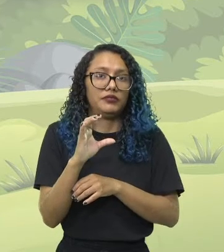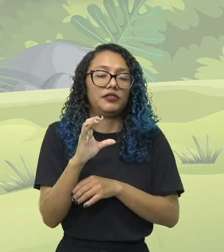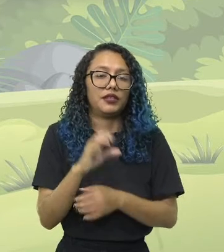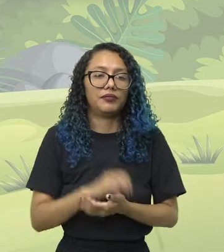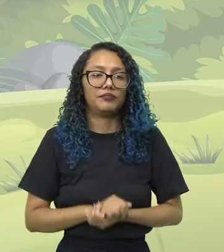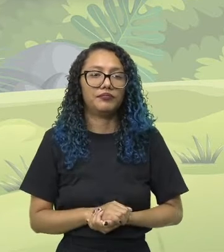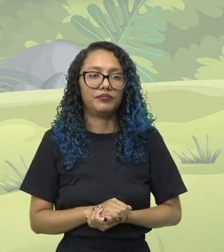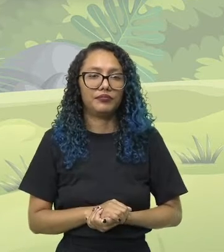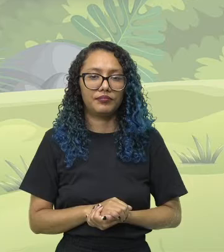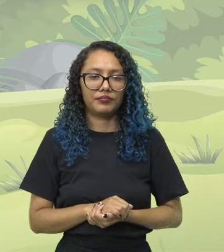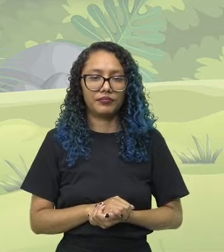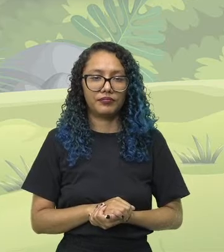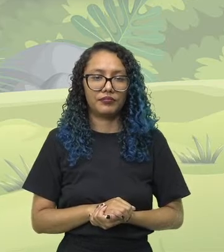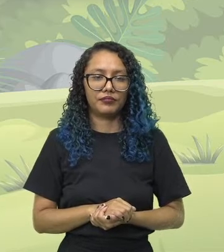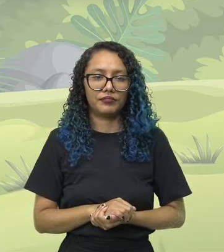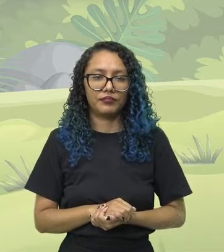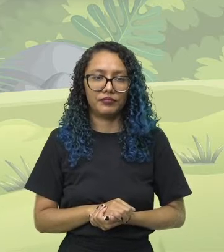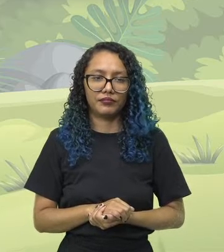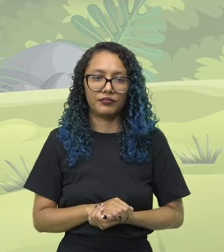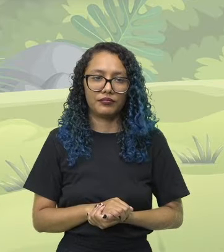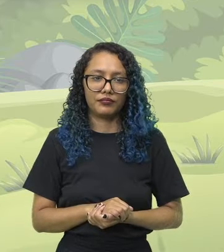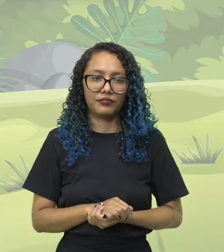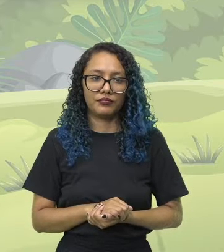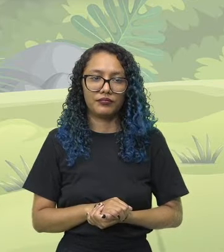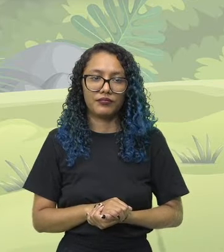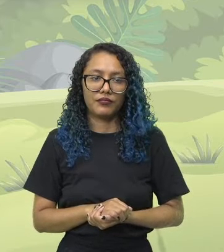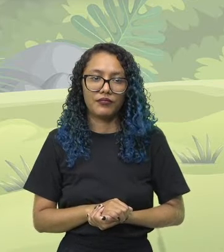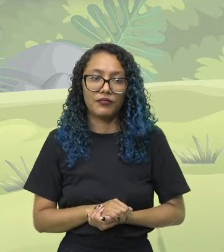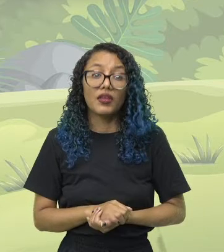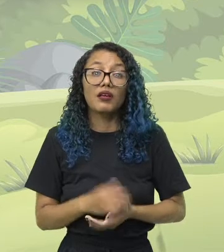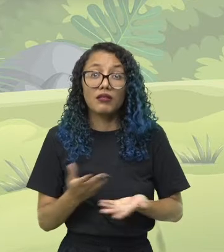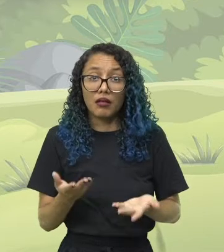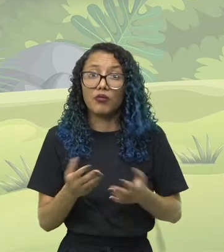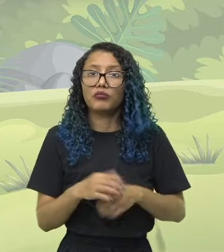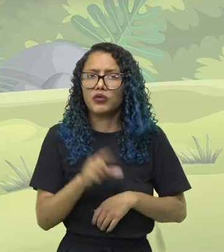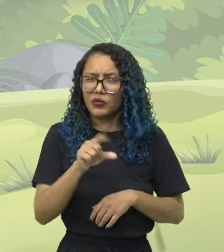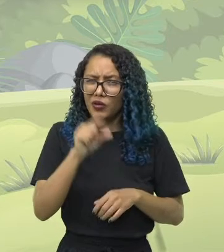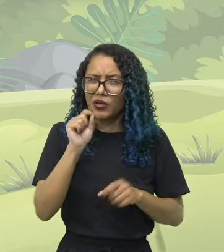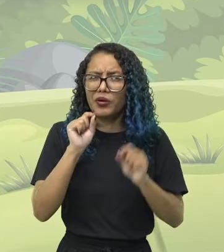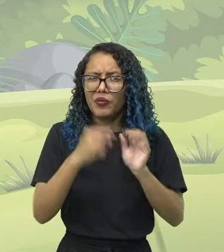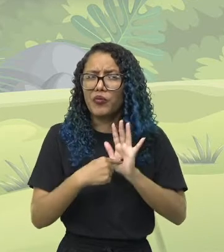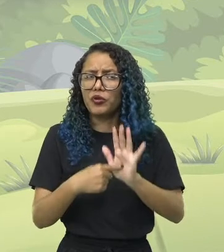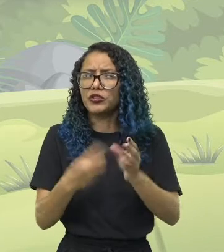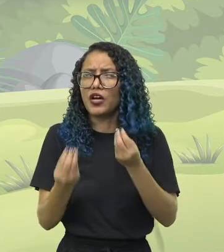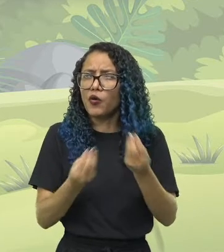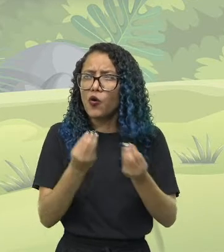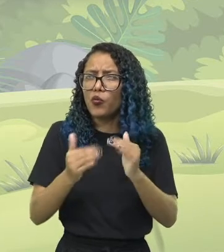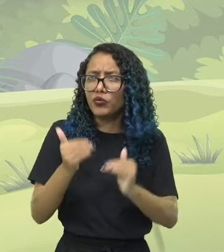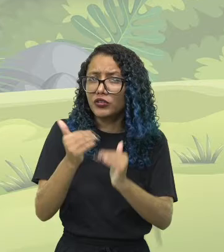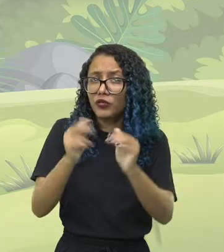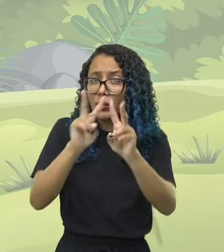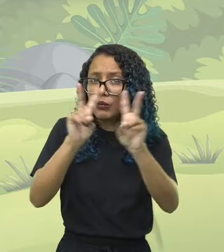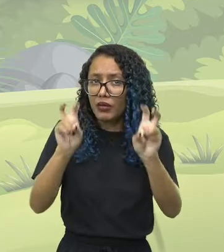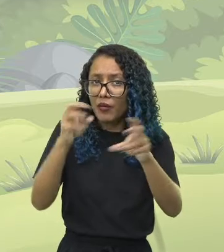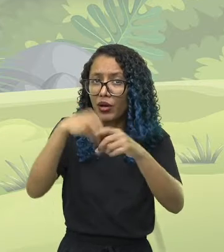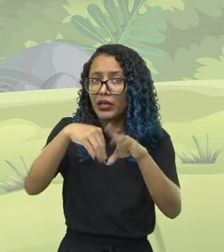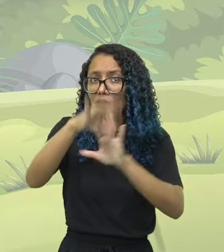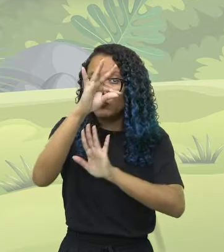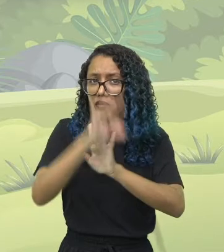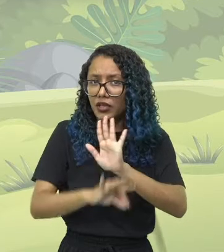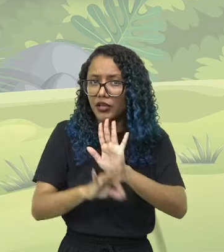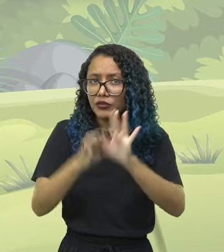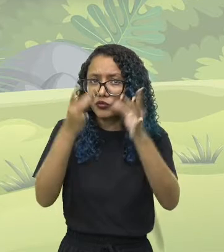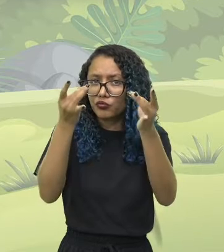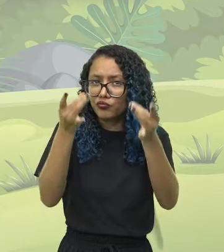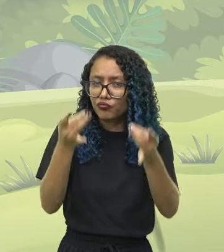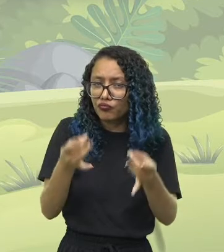gente começar a estudar então aí a progressão de temas, né, dentro dos textos. Para isso, né, eu acabei dando um spoiler